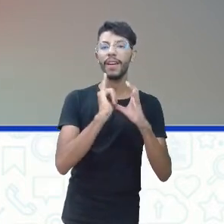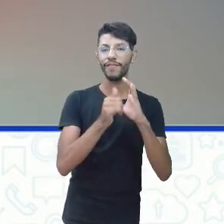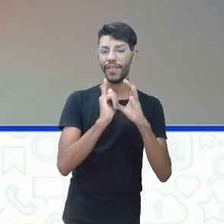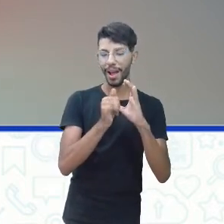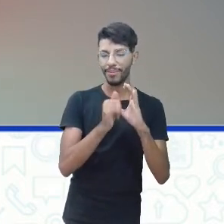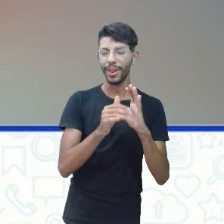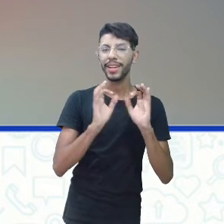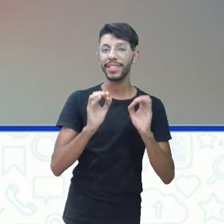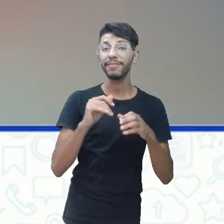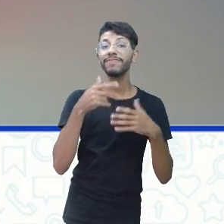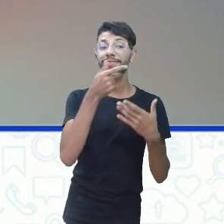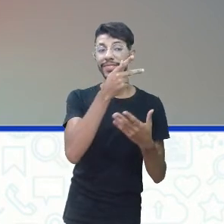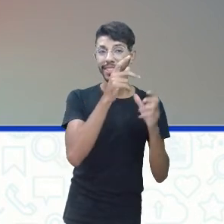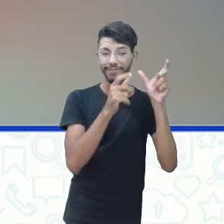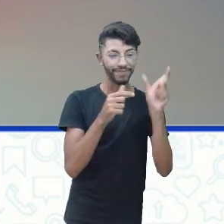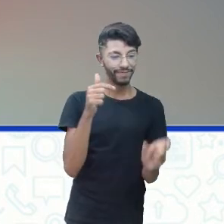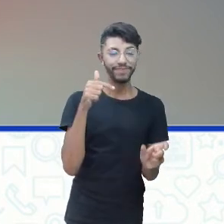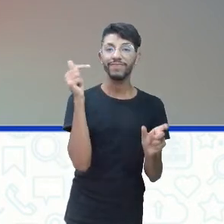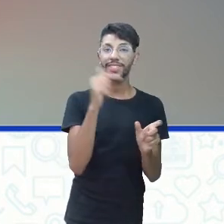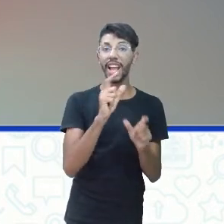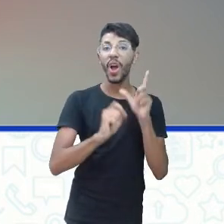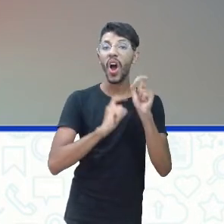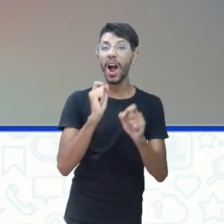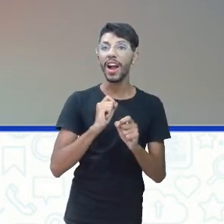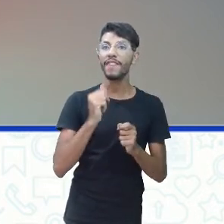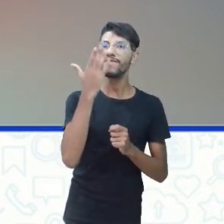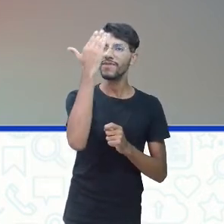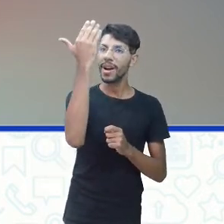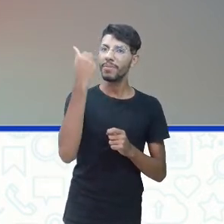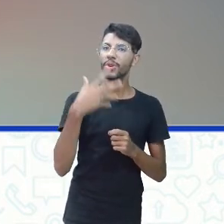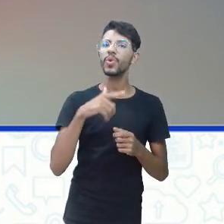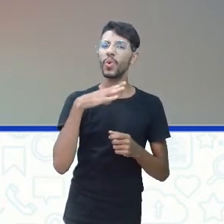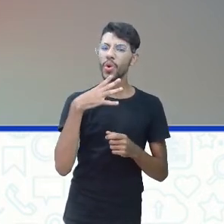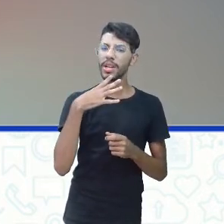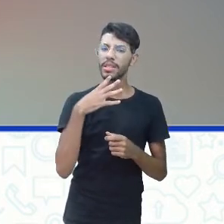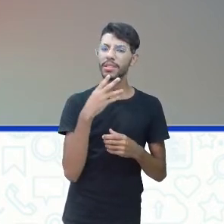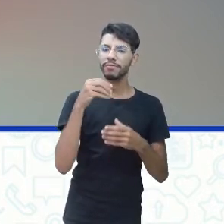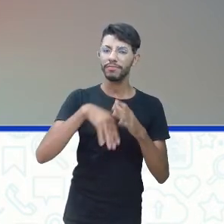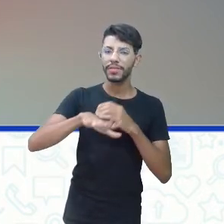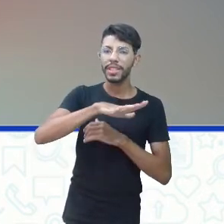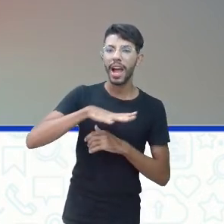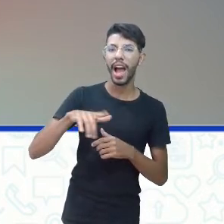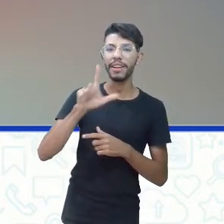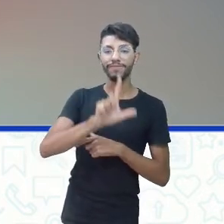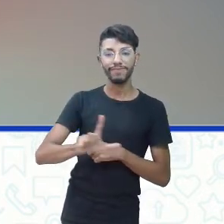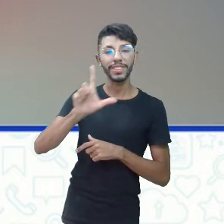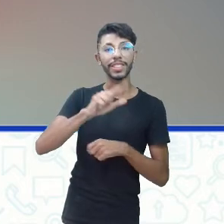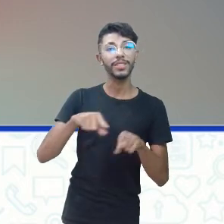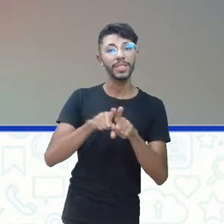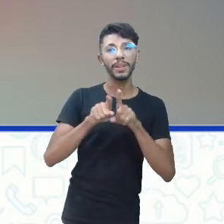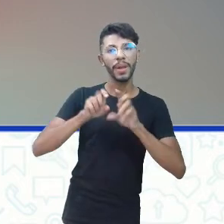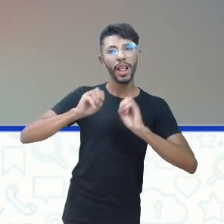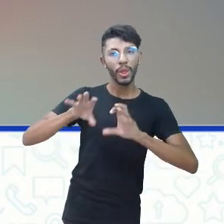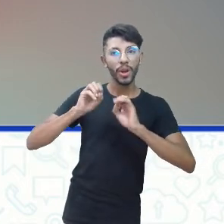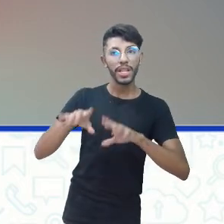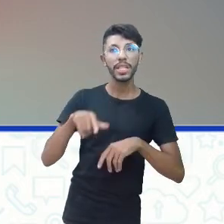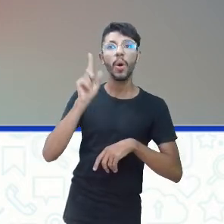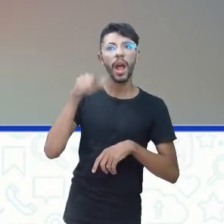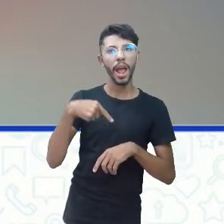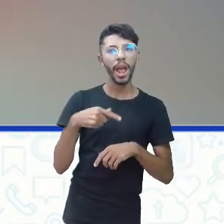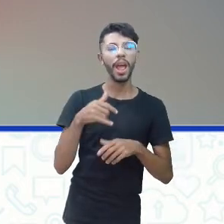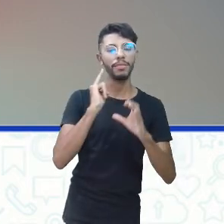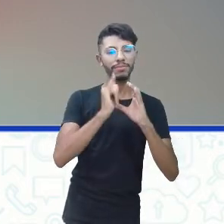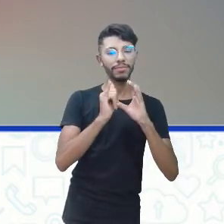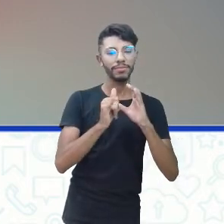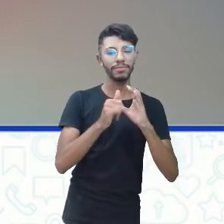da nossa educação, conhecido dentro da nossa literatura. Então, é um fabulista querido por